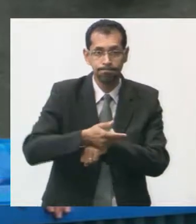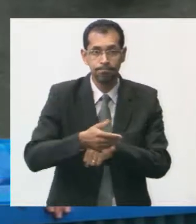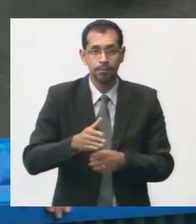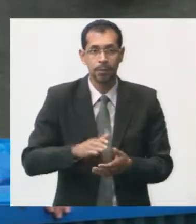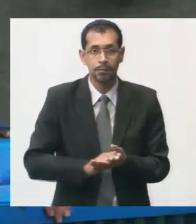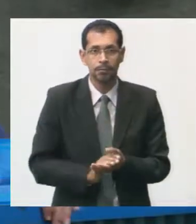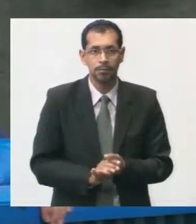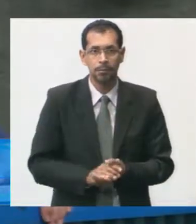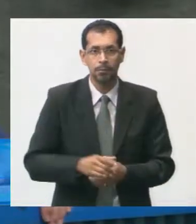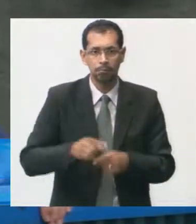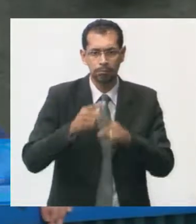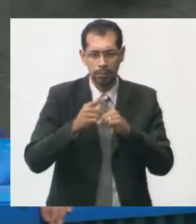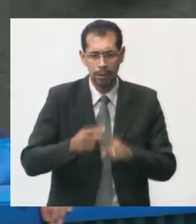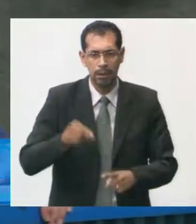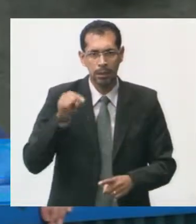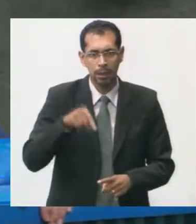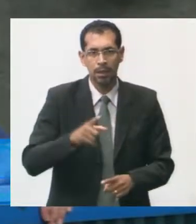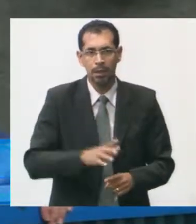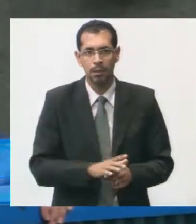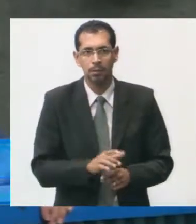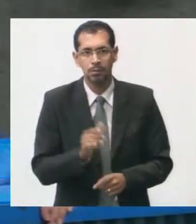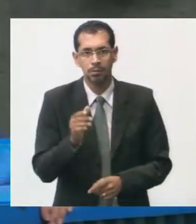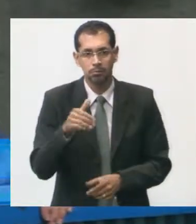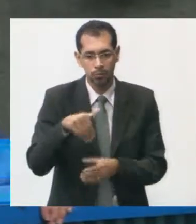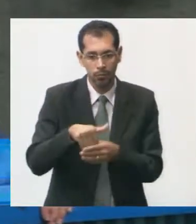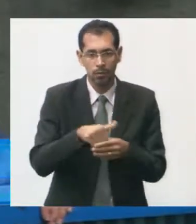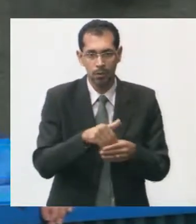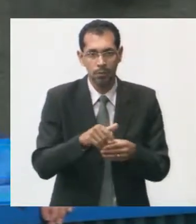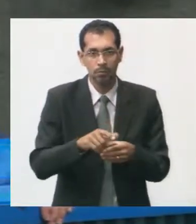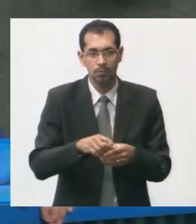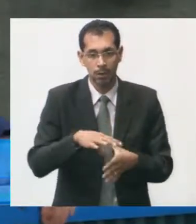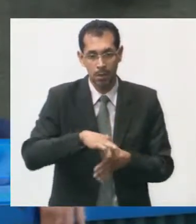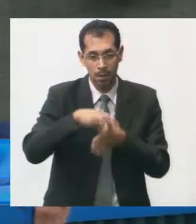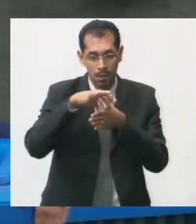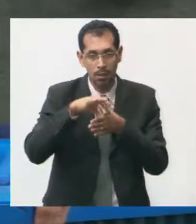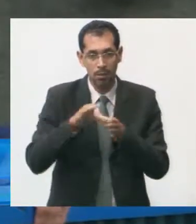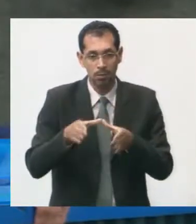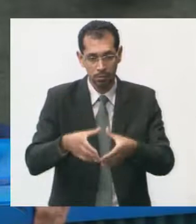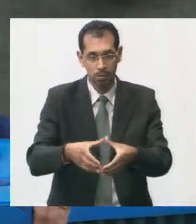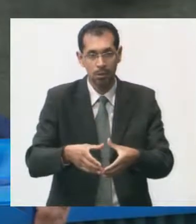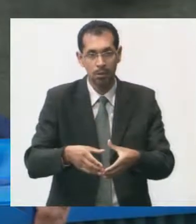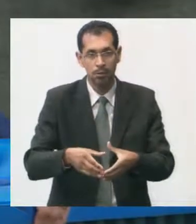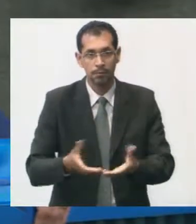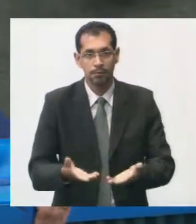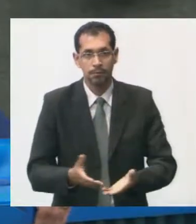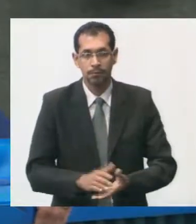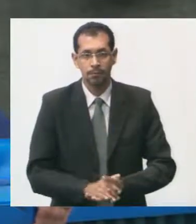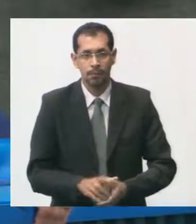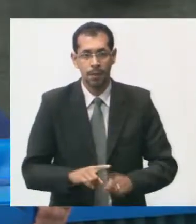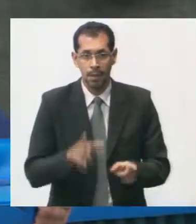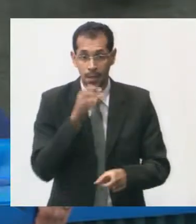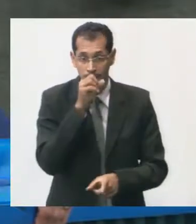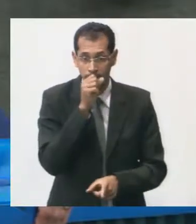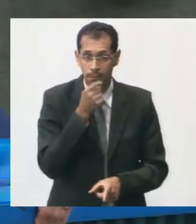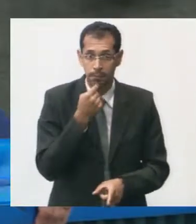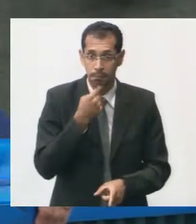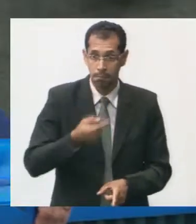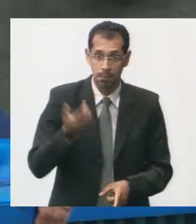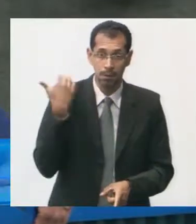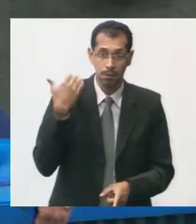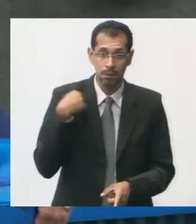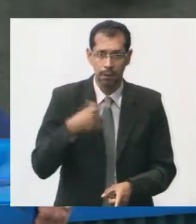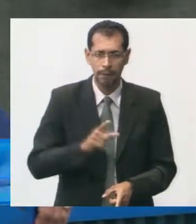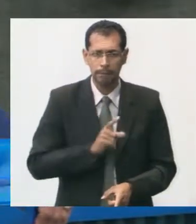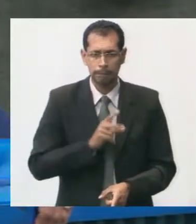movimento tão forte, vereador Davi, como foi feito sábado.